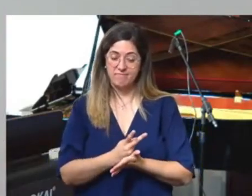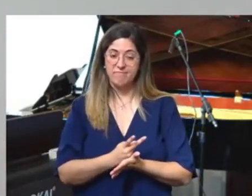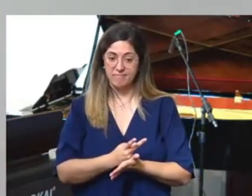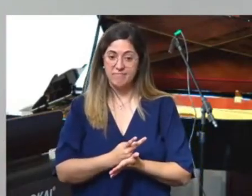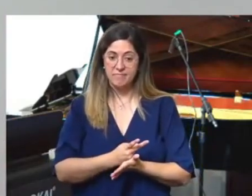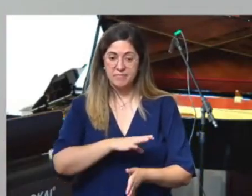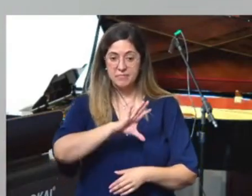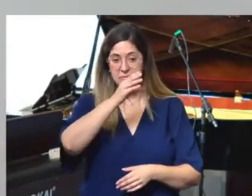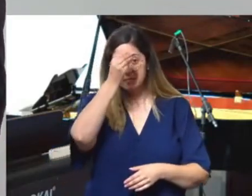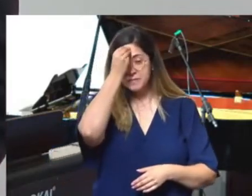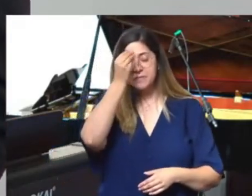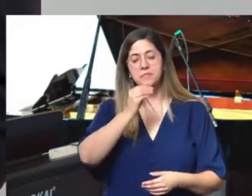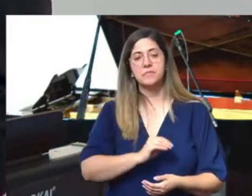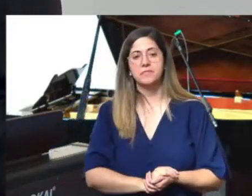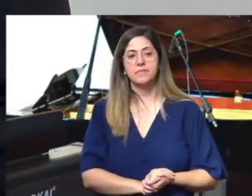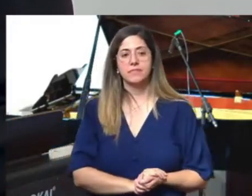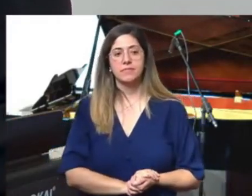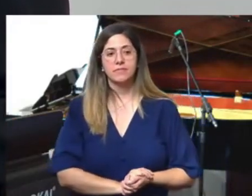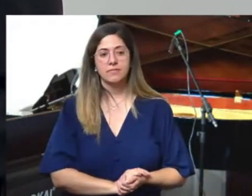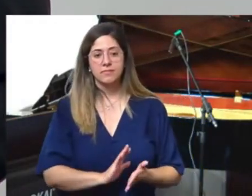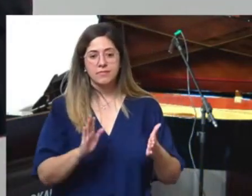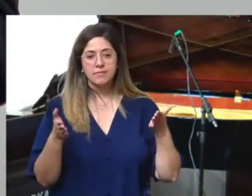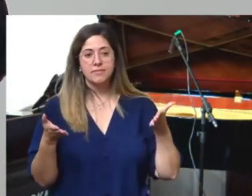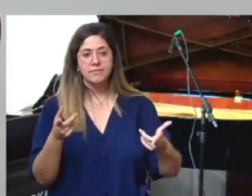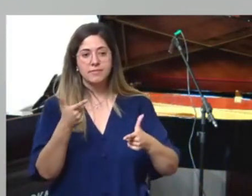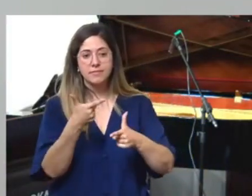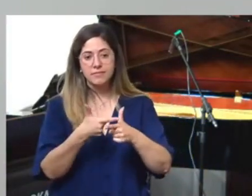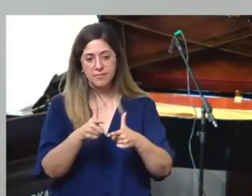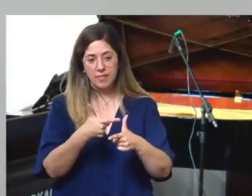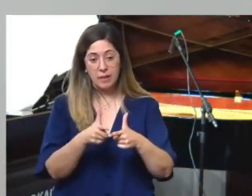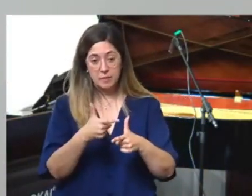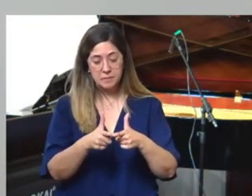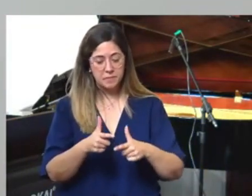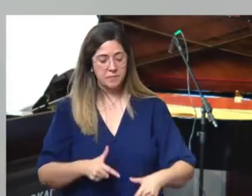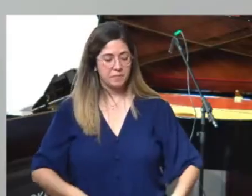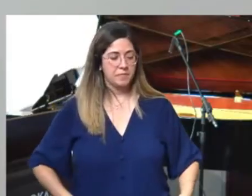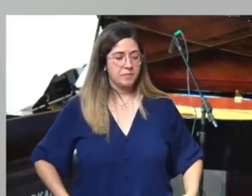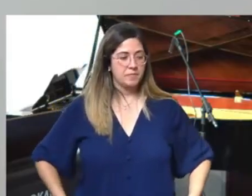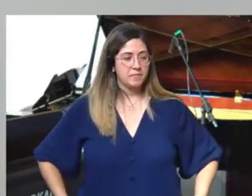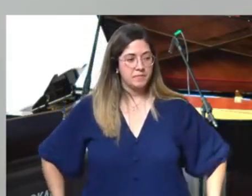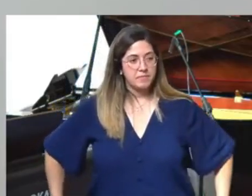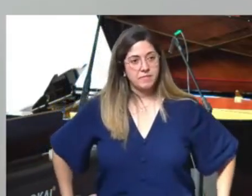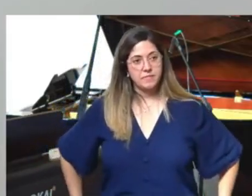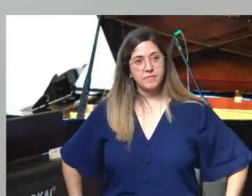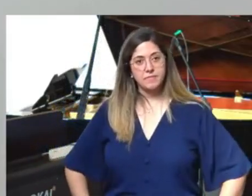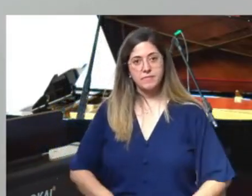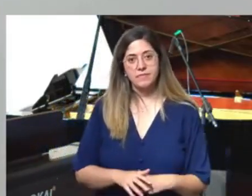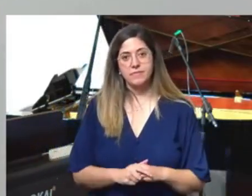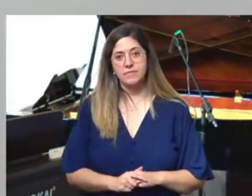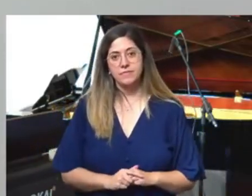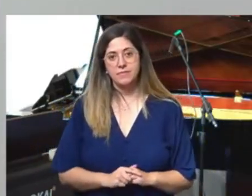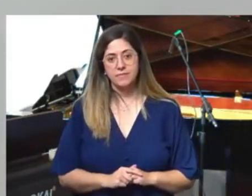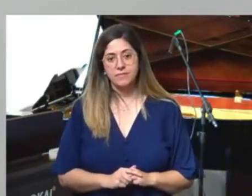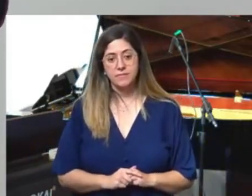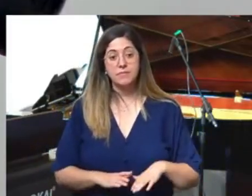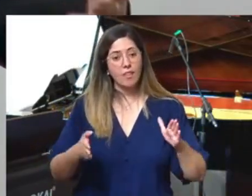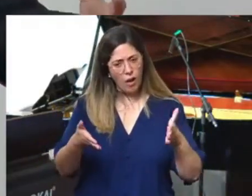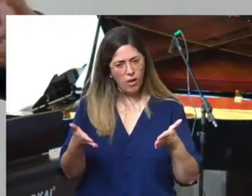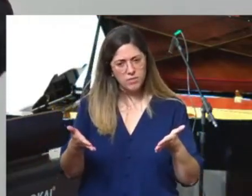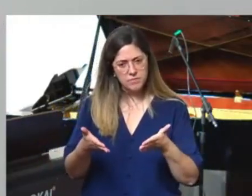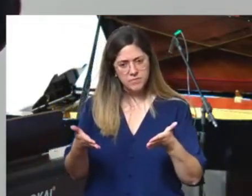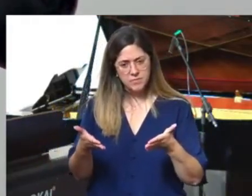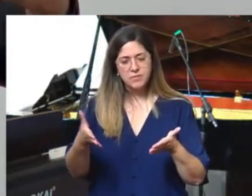Com o problema em vista, com o modus operandi acionado, homens